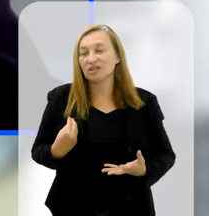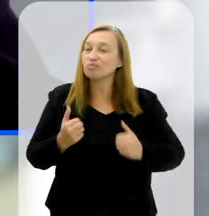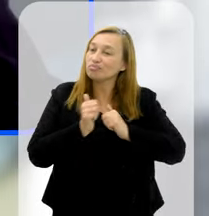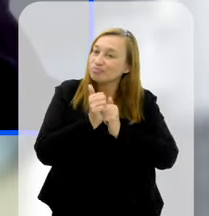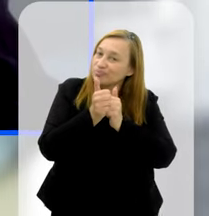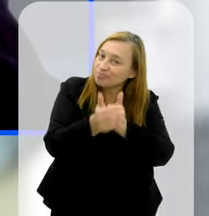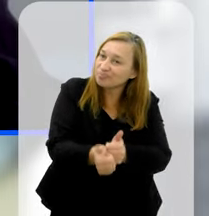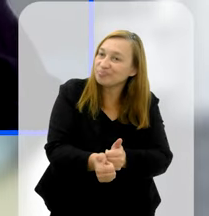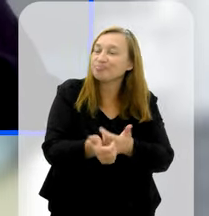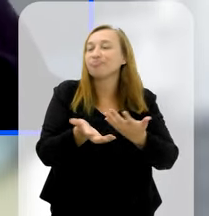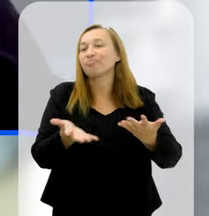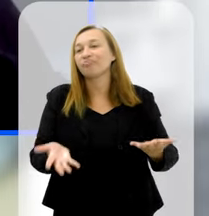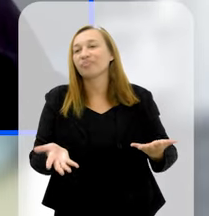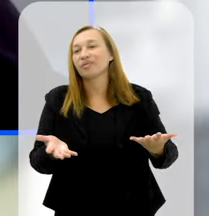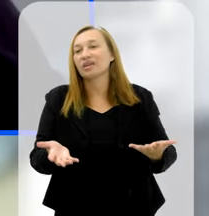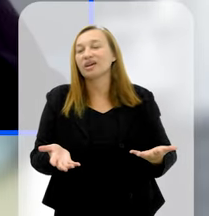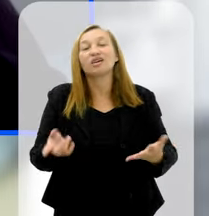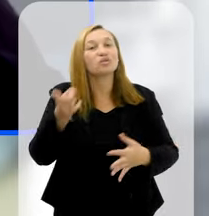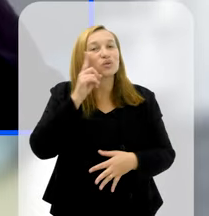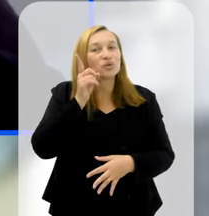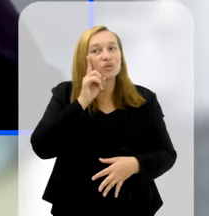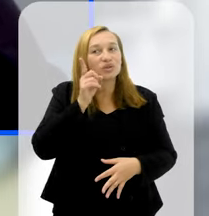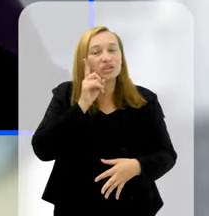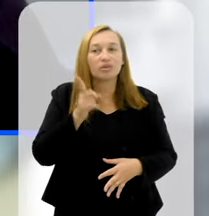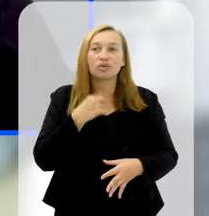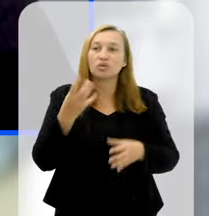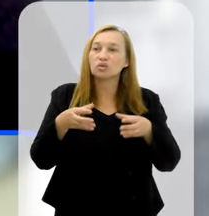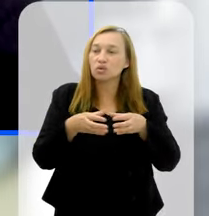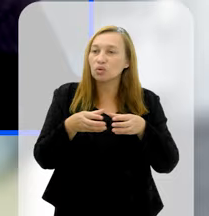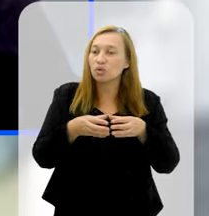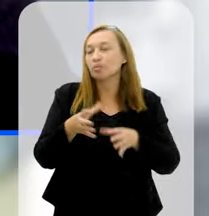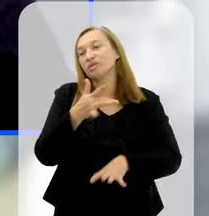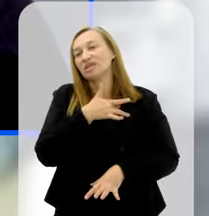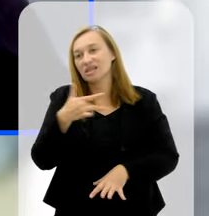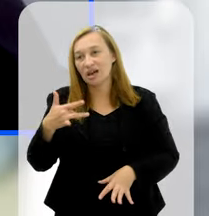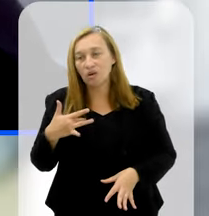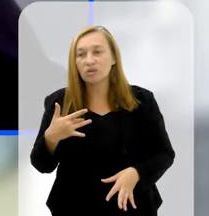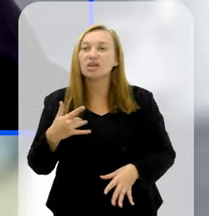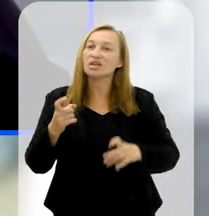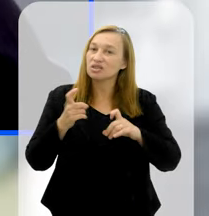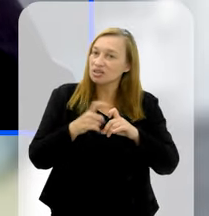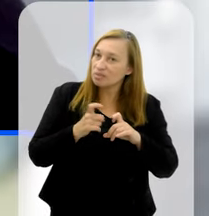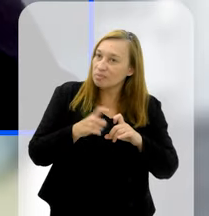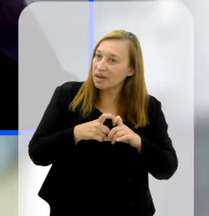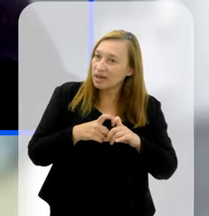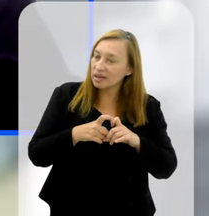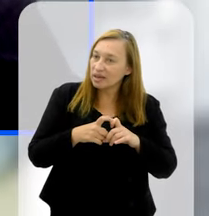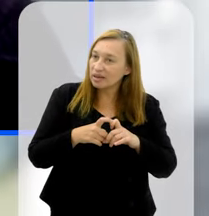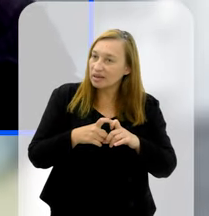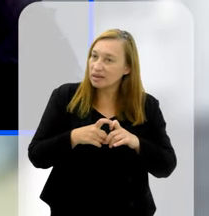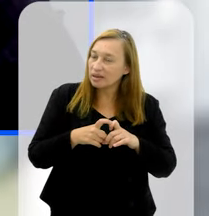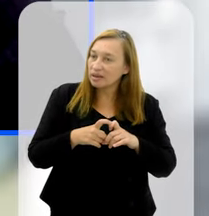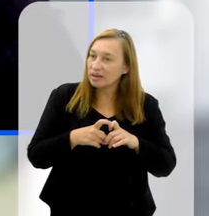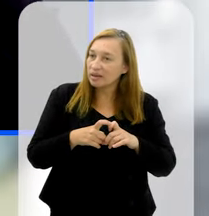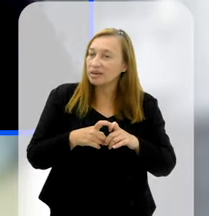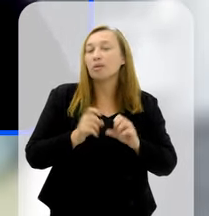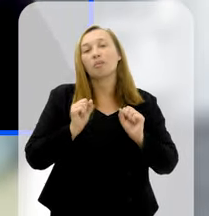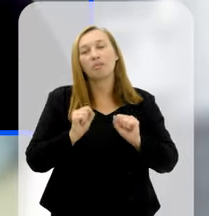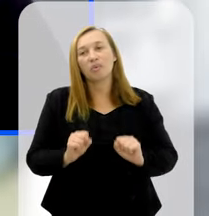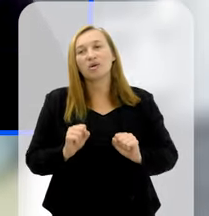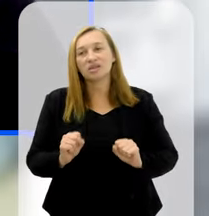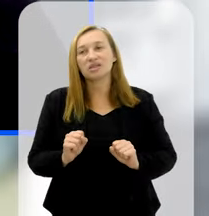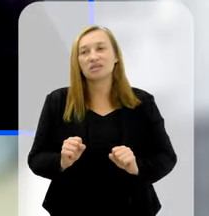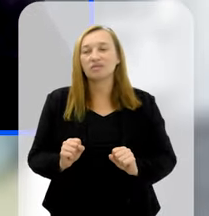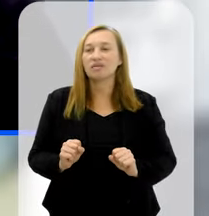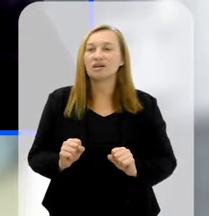vida, sendo acompanhado, né, diariamente pela nossa equipe de saúde, equipe de médica, para